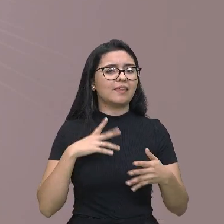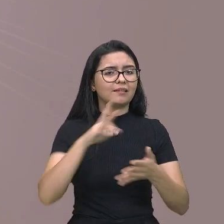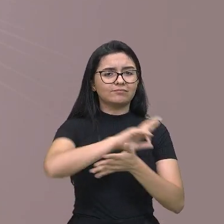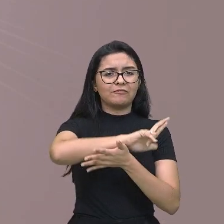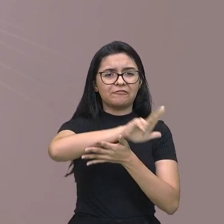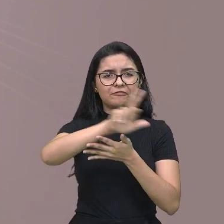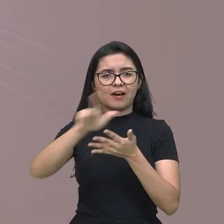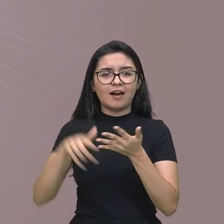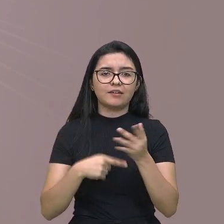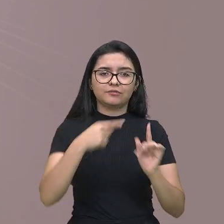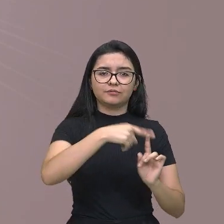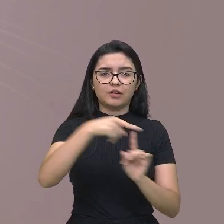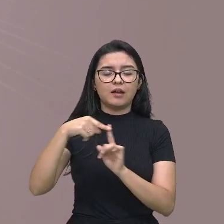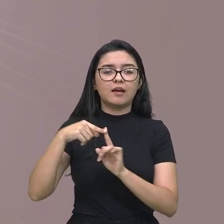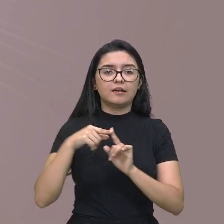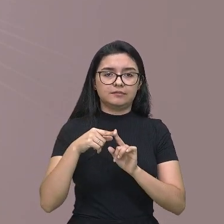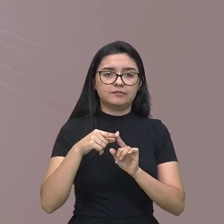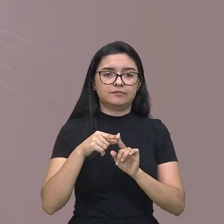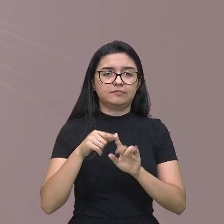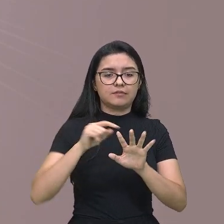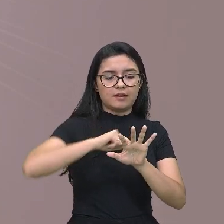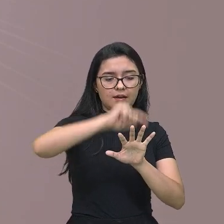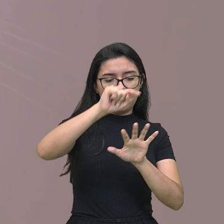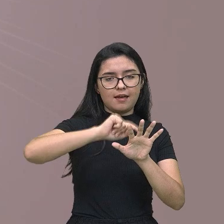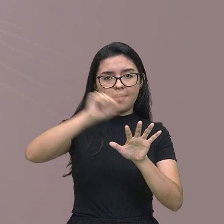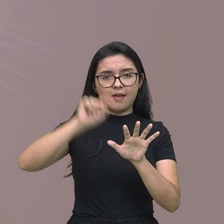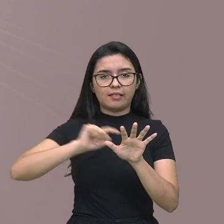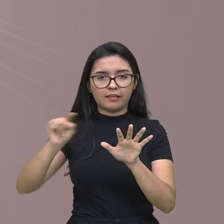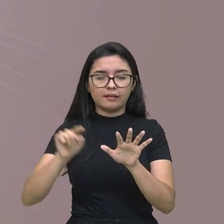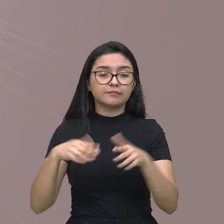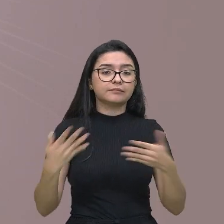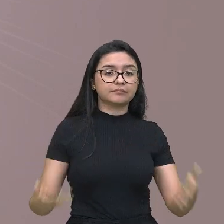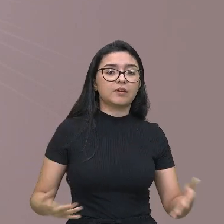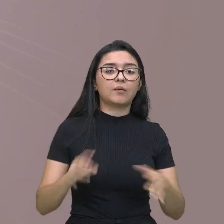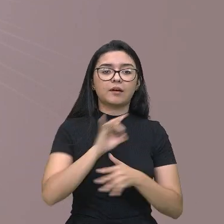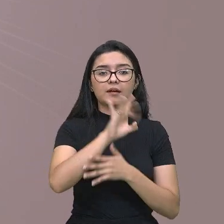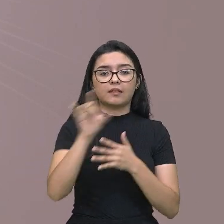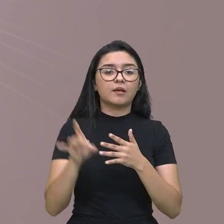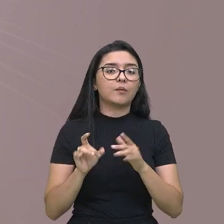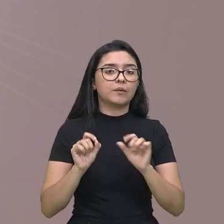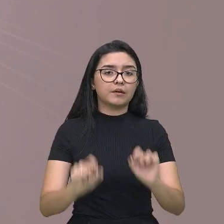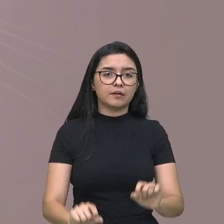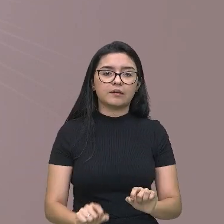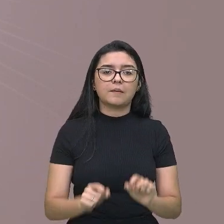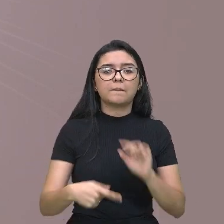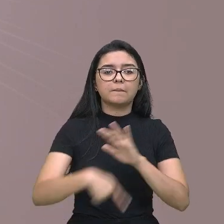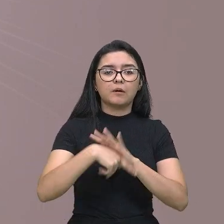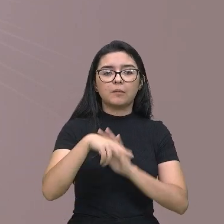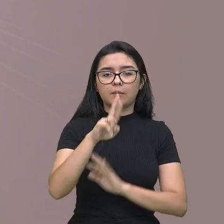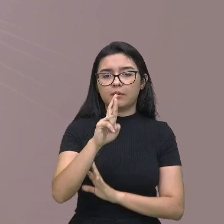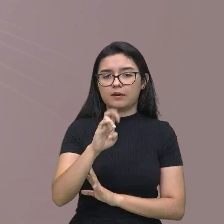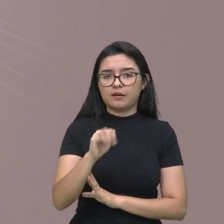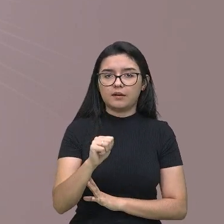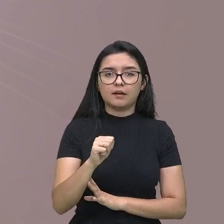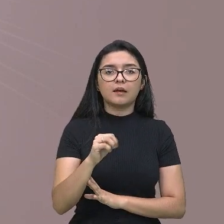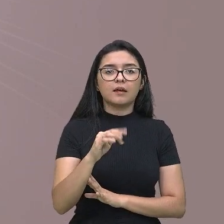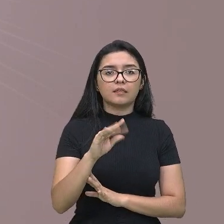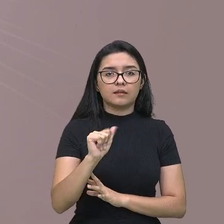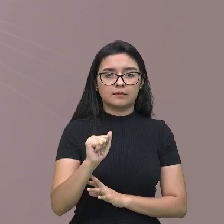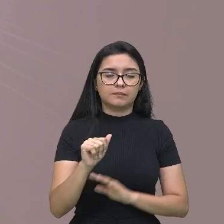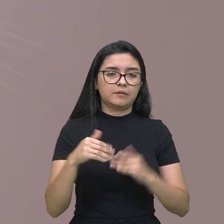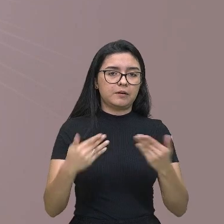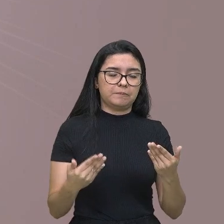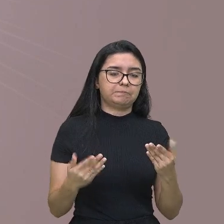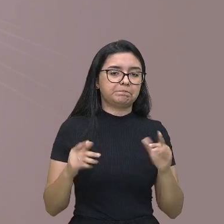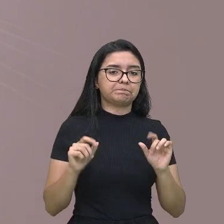infinitas retas, tá bom? Então, cada facho de luz aí, ó, nos dá a ideia aí de uma reta, beleza?